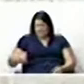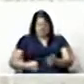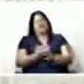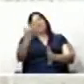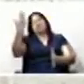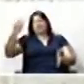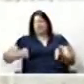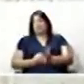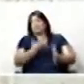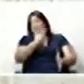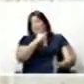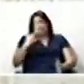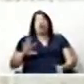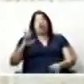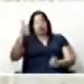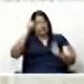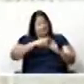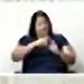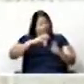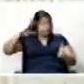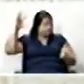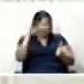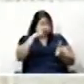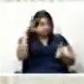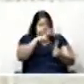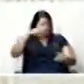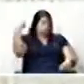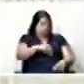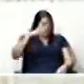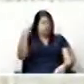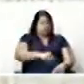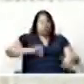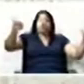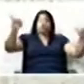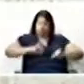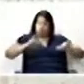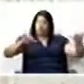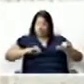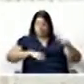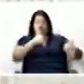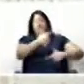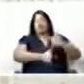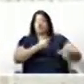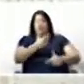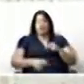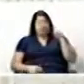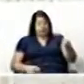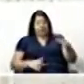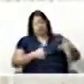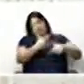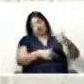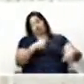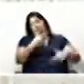O médico sendo ameaçado, sendo maltratado no exercício da profissão, lá no local que ele